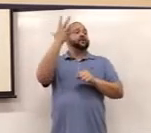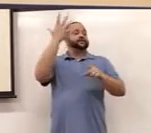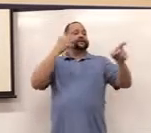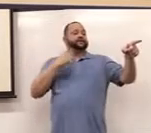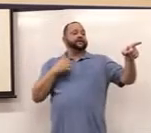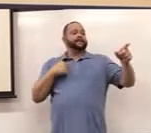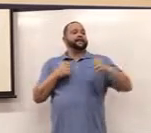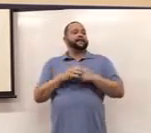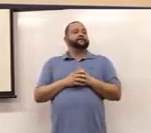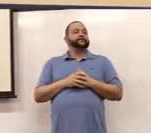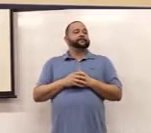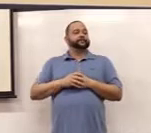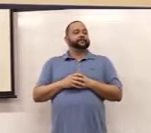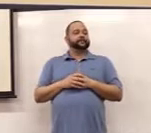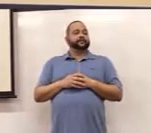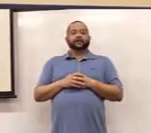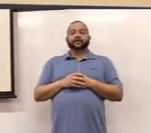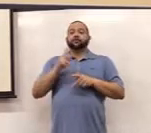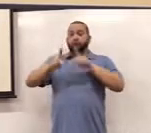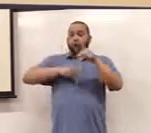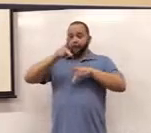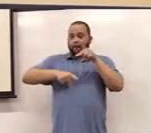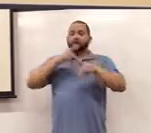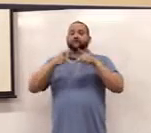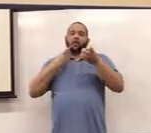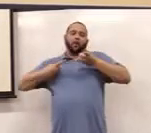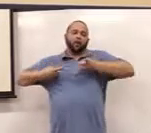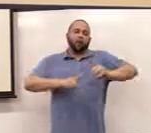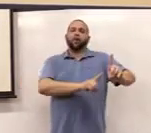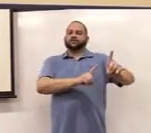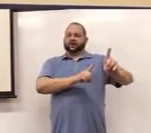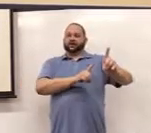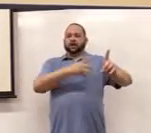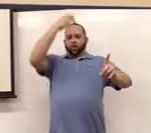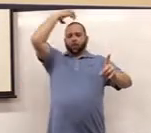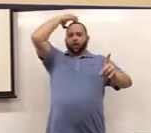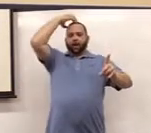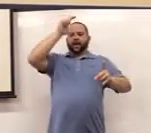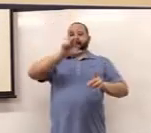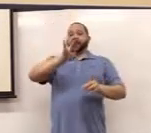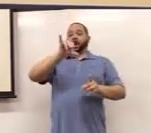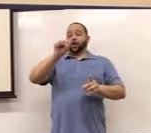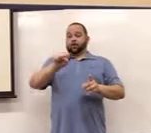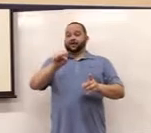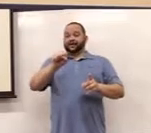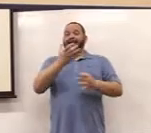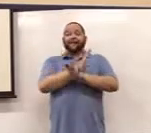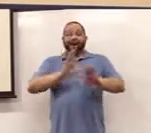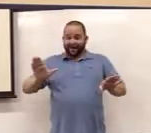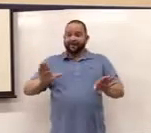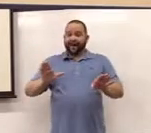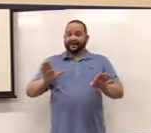o Luís, rei Luís. Isso aí. E exigiu uma monarquia constitucional. Isso. Depois acabou com a monarquia.